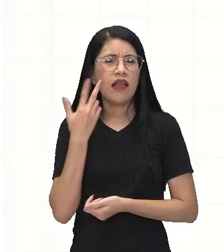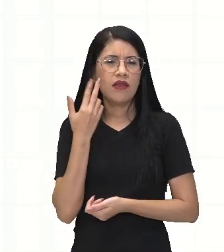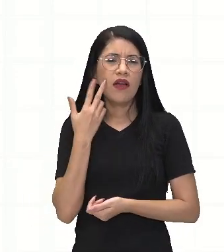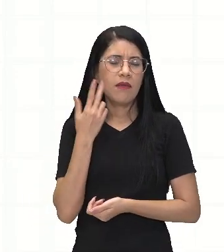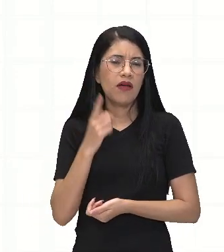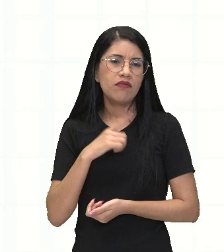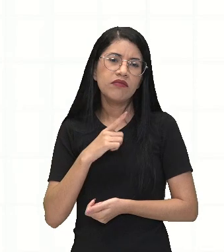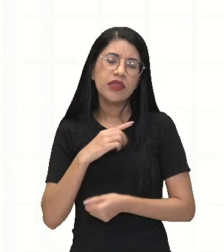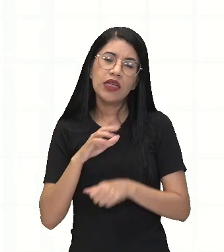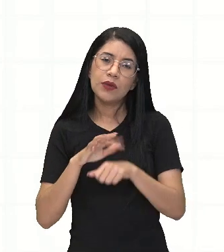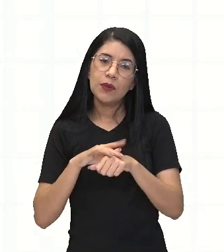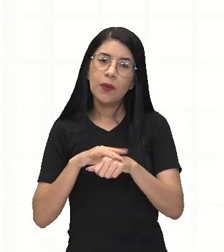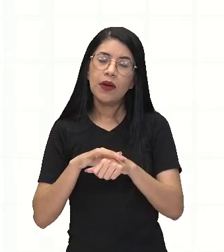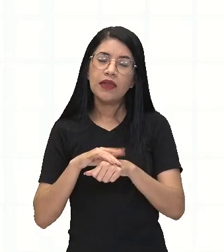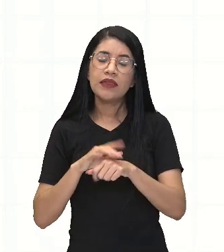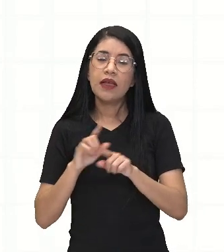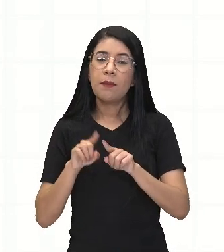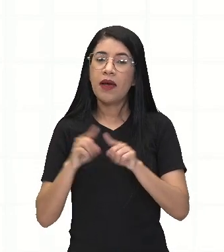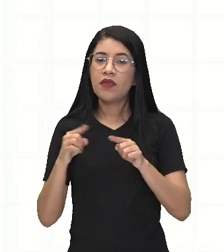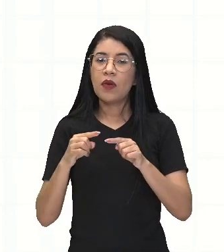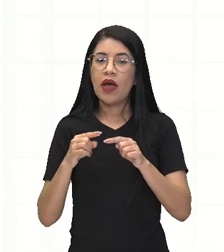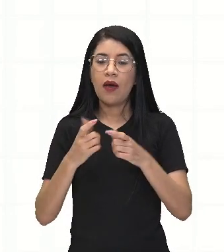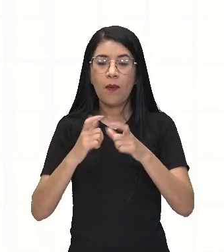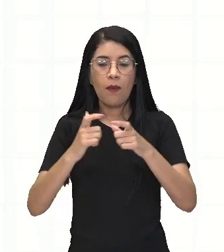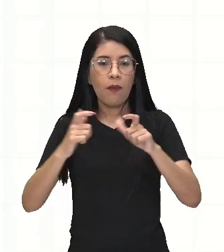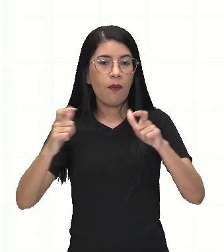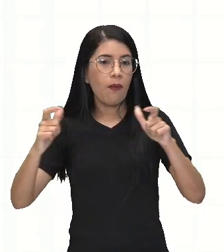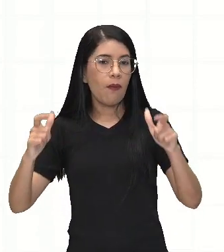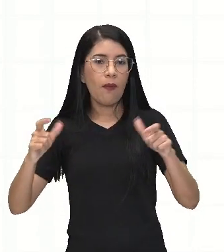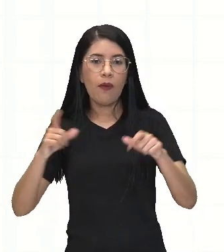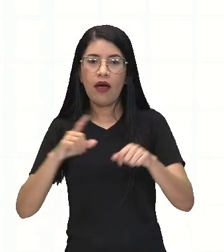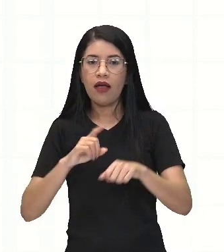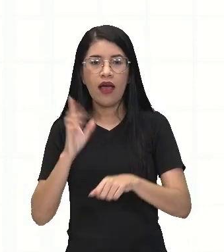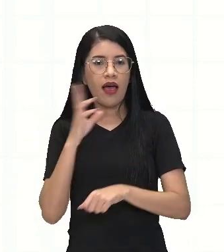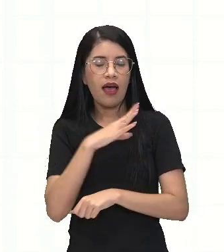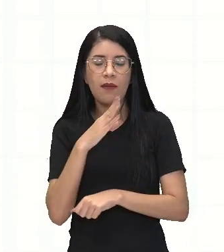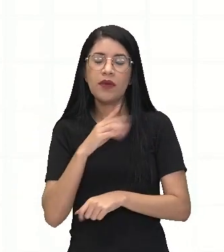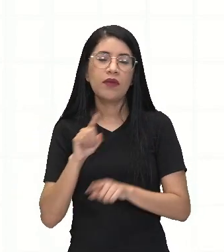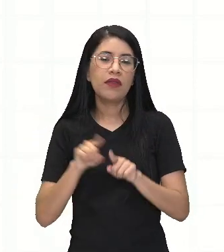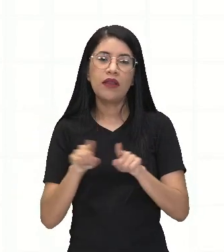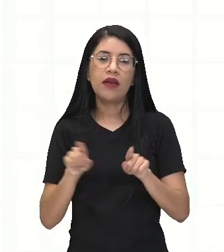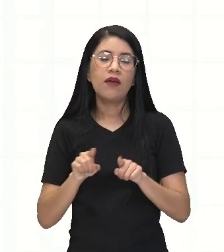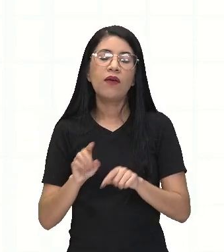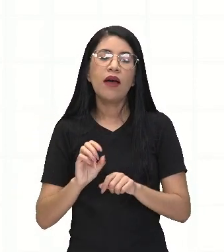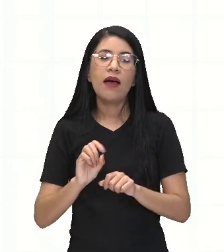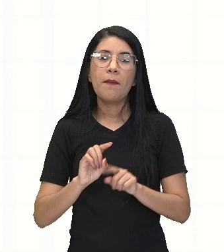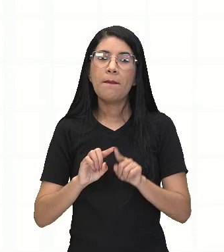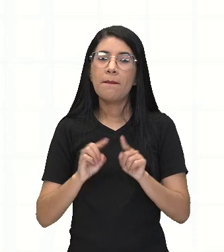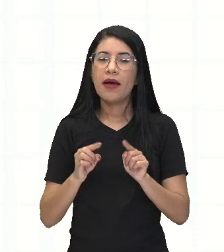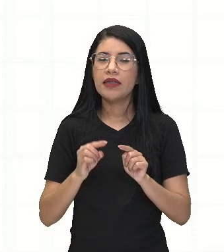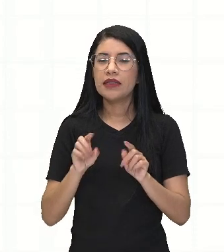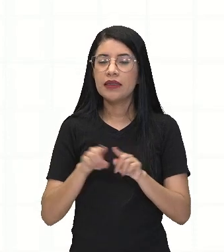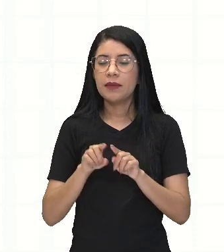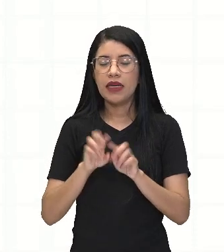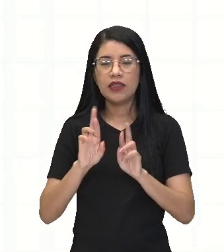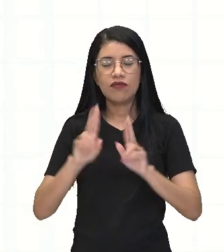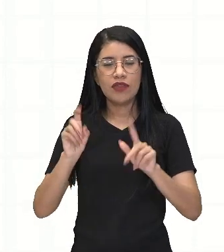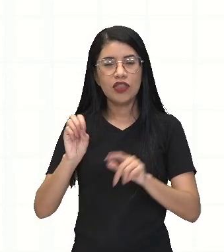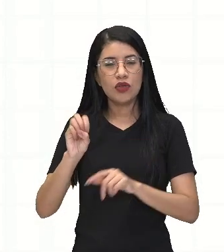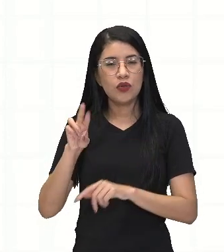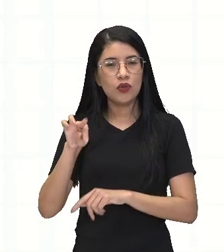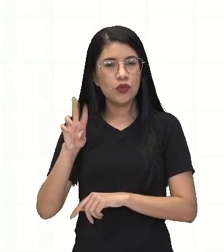um aumento repentino e nem é como surto, e também não é um